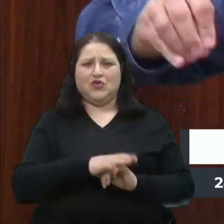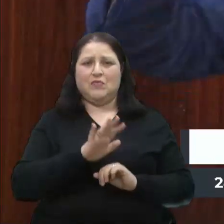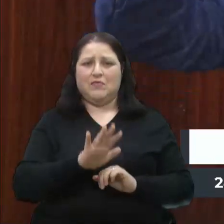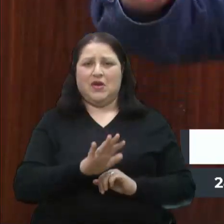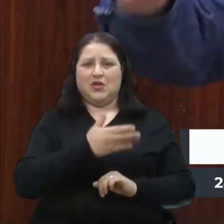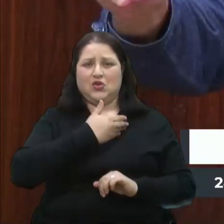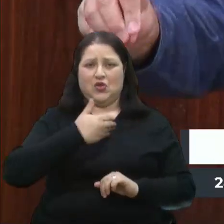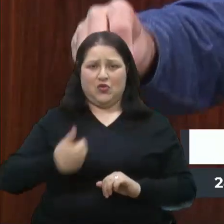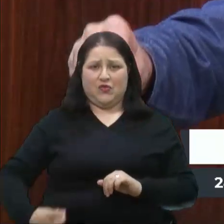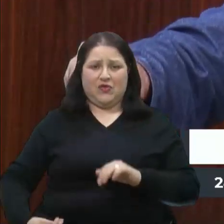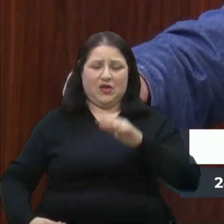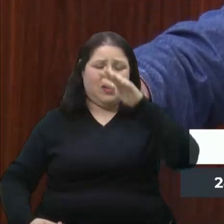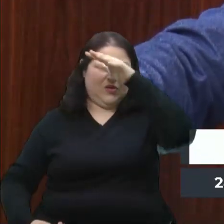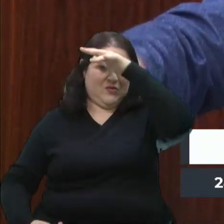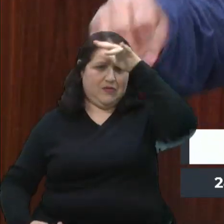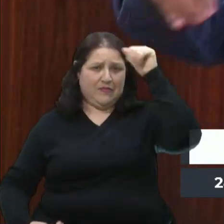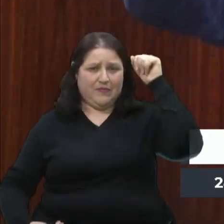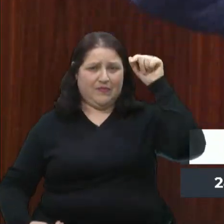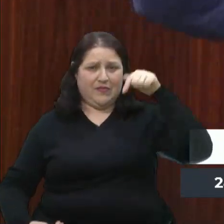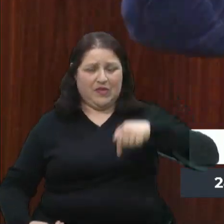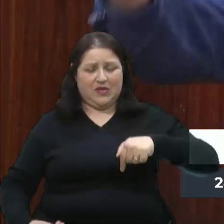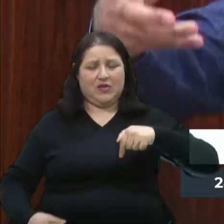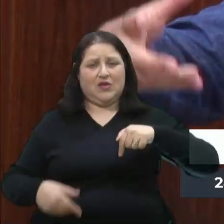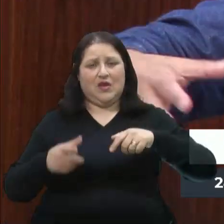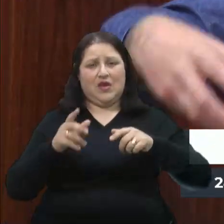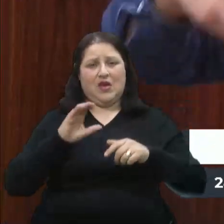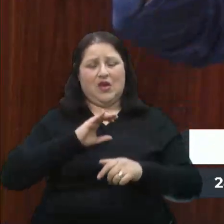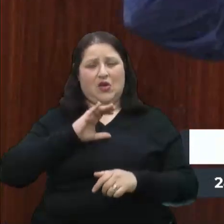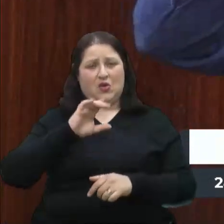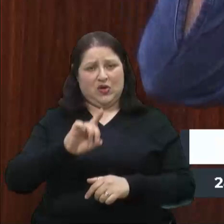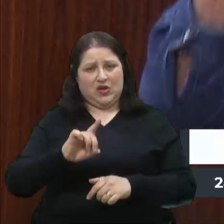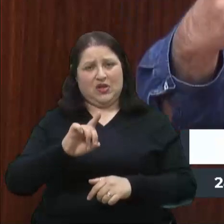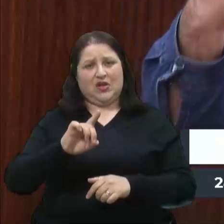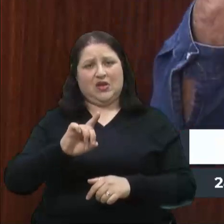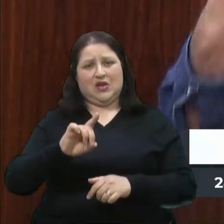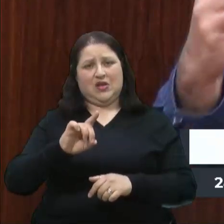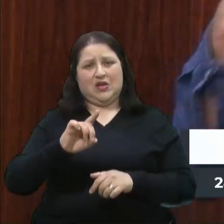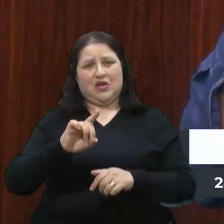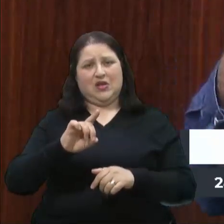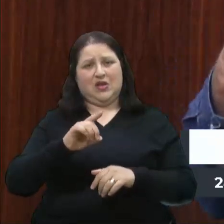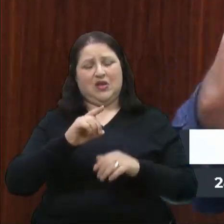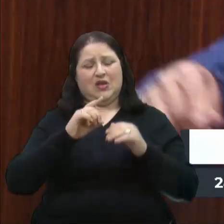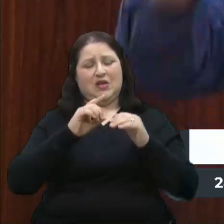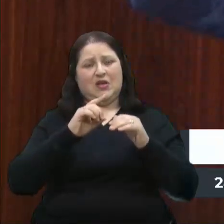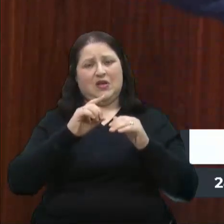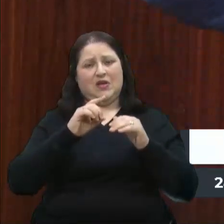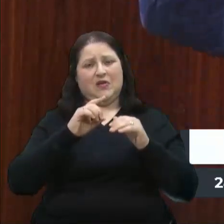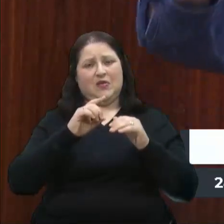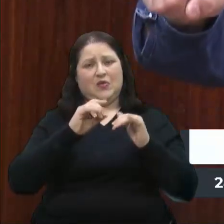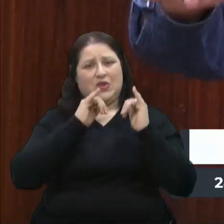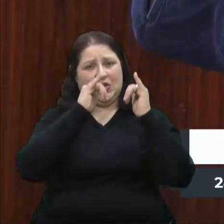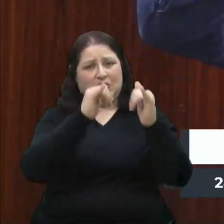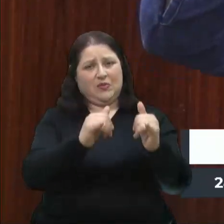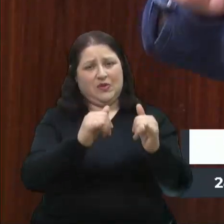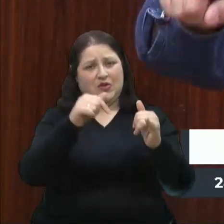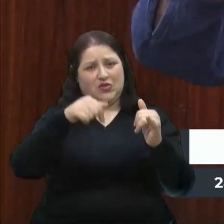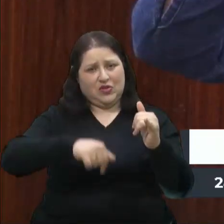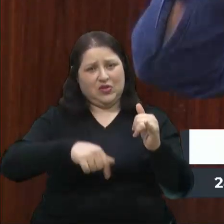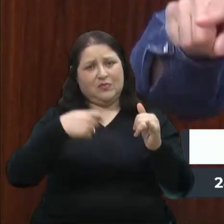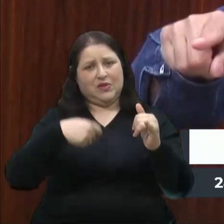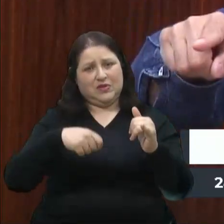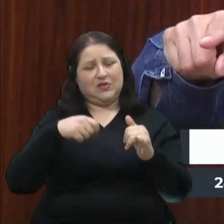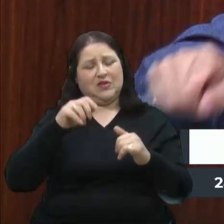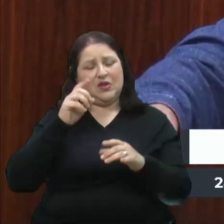coordena o Sistema Municipal de Transporte em Caxias, através da secretaria, precisa encontrar alternativas. Porque, do contrário, em